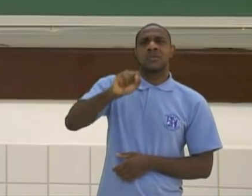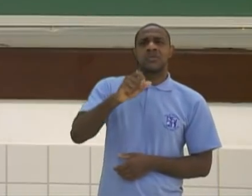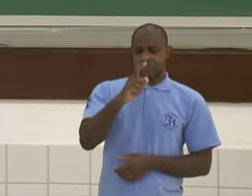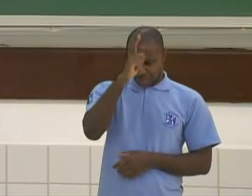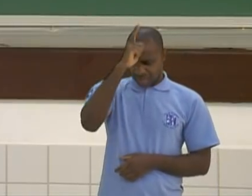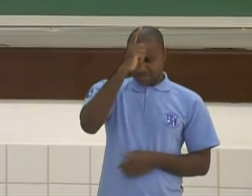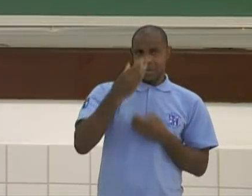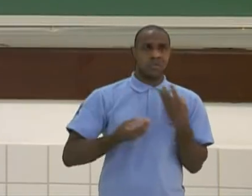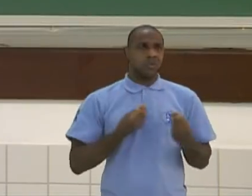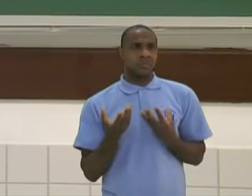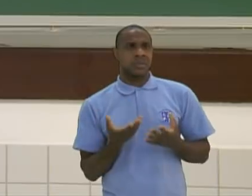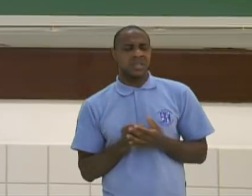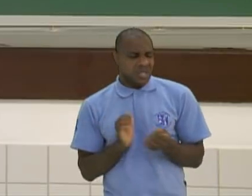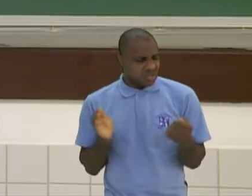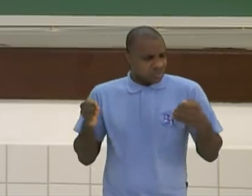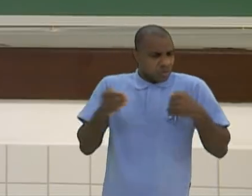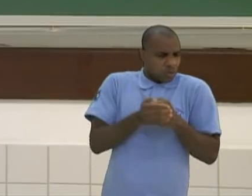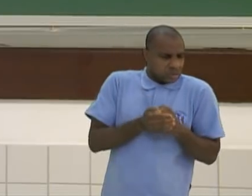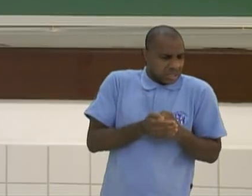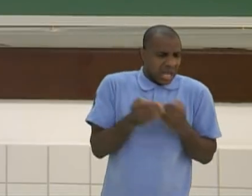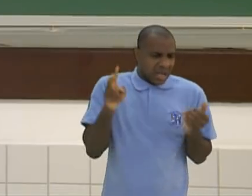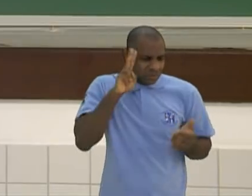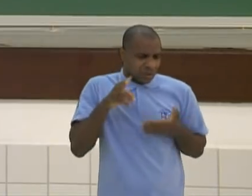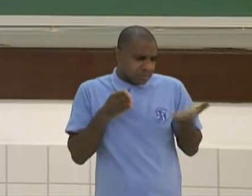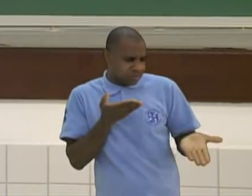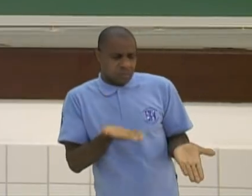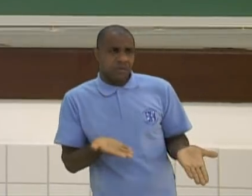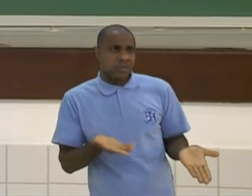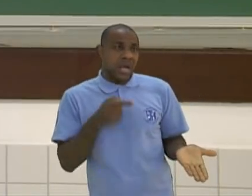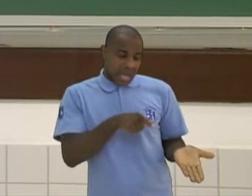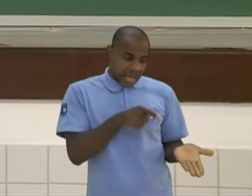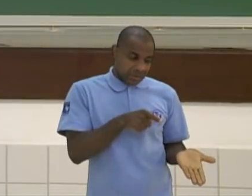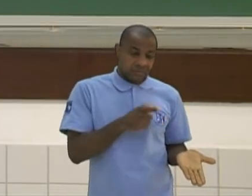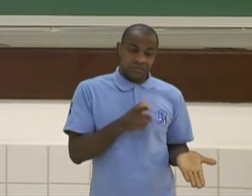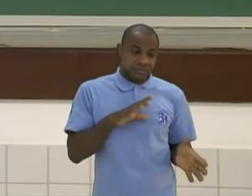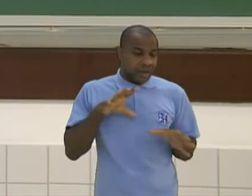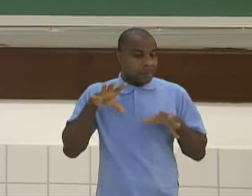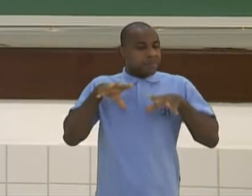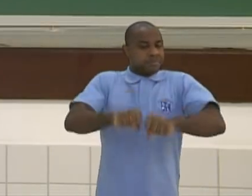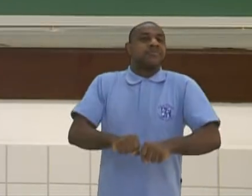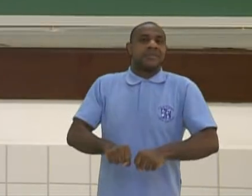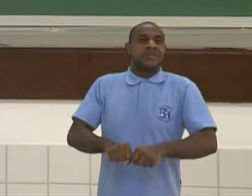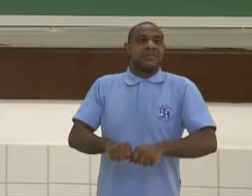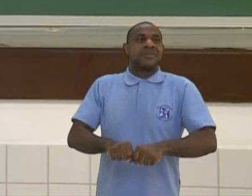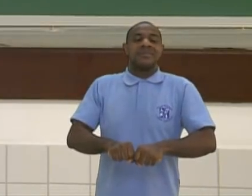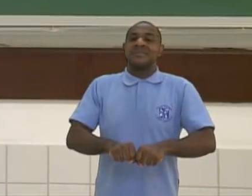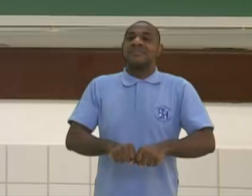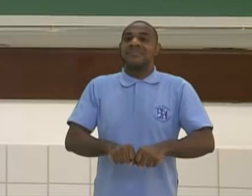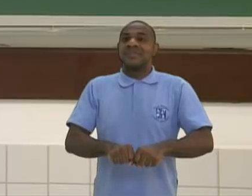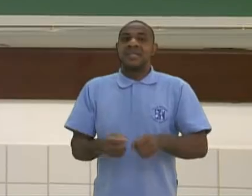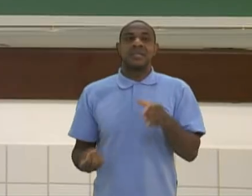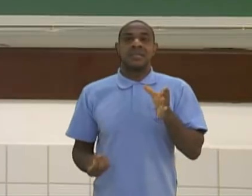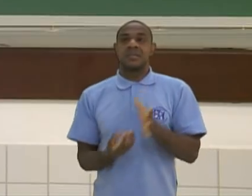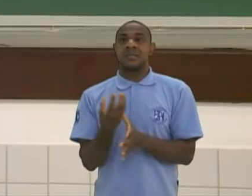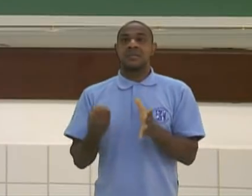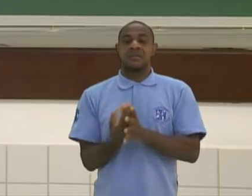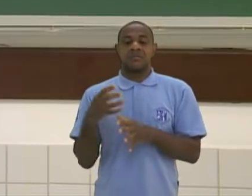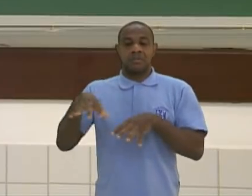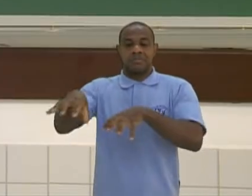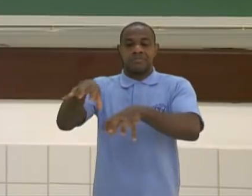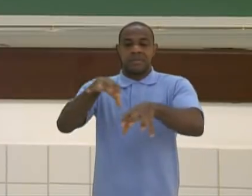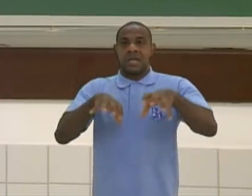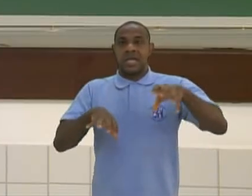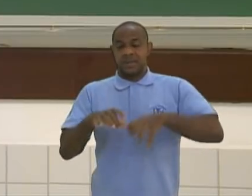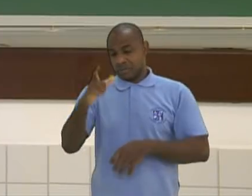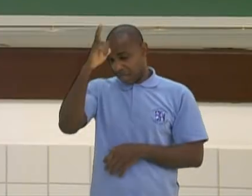que esconder a história desses povos aqui? São eles que vão dominar o Império Romano Ocidente, criando vários reinos